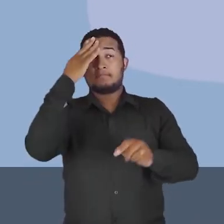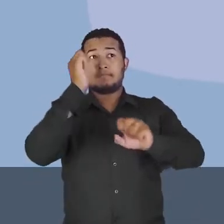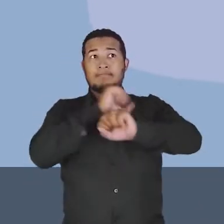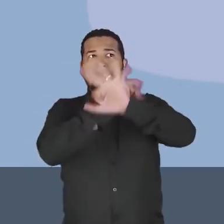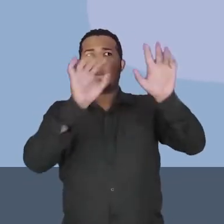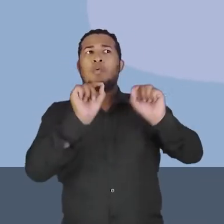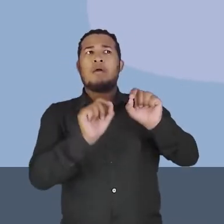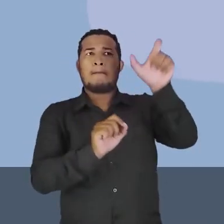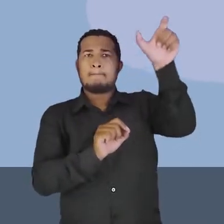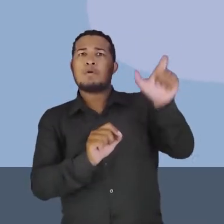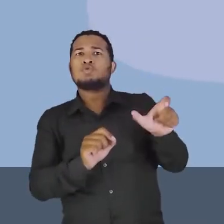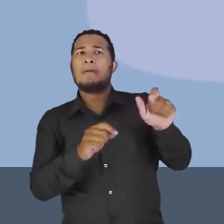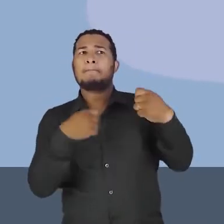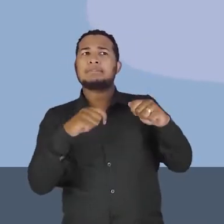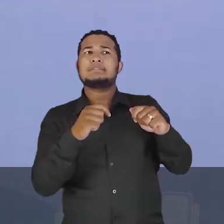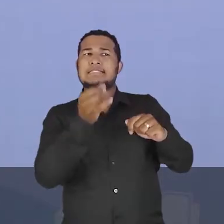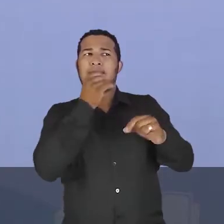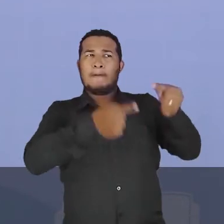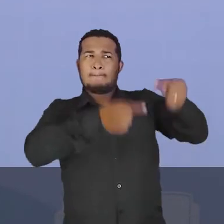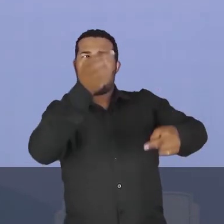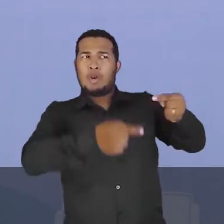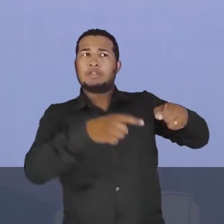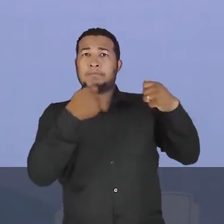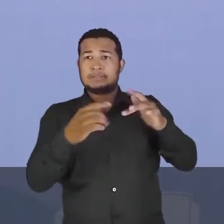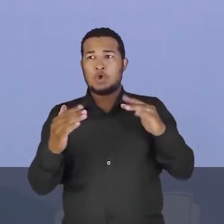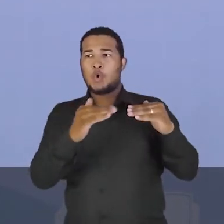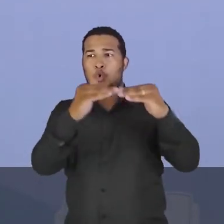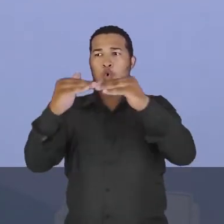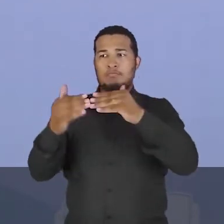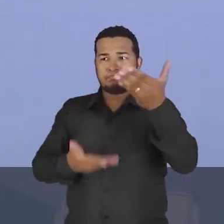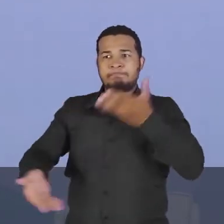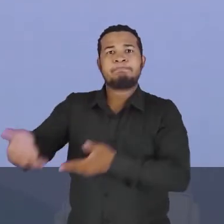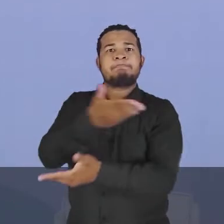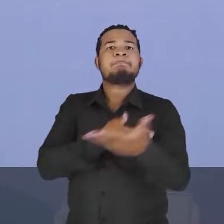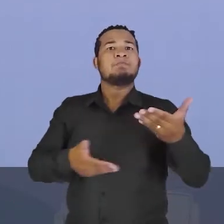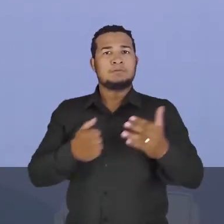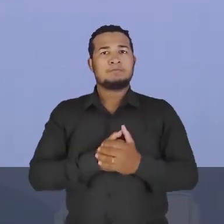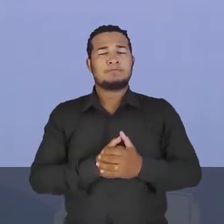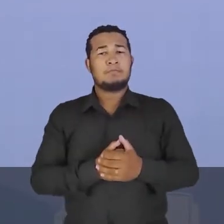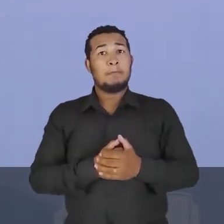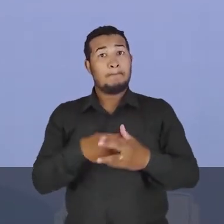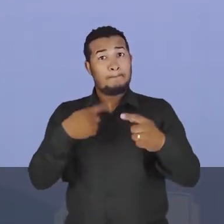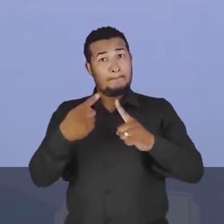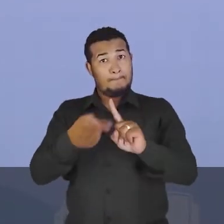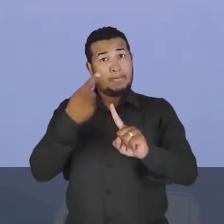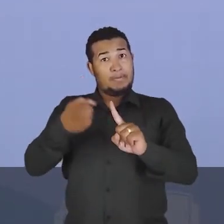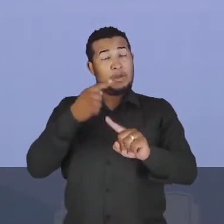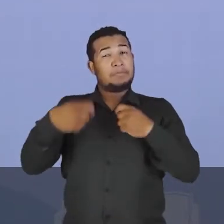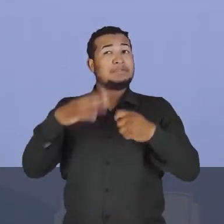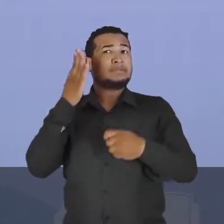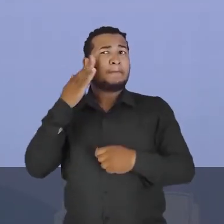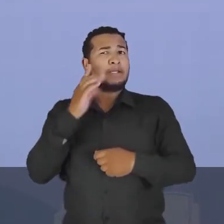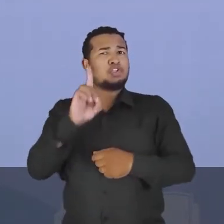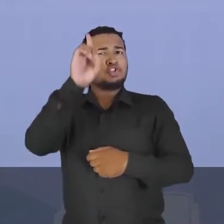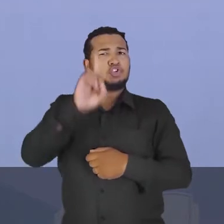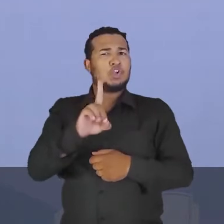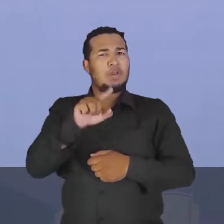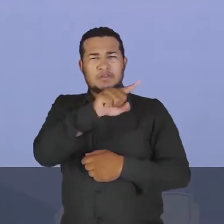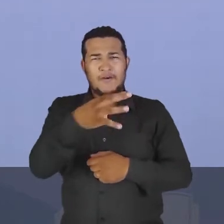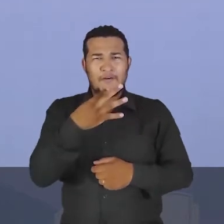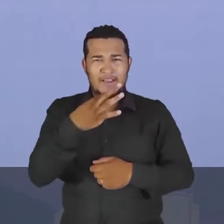estar a serviço do bem comum. Então, olha só, gente, a gente precisa compreender, conhecer os nossos direitos. Você sabe quais são os seus direitos?